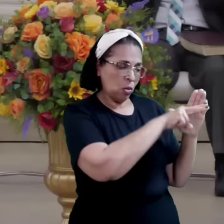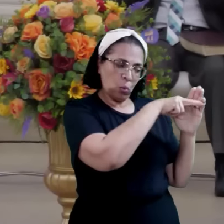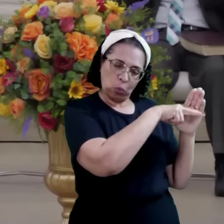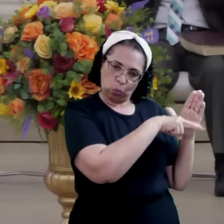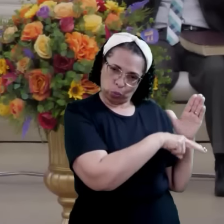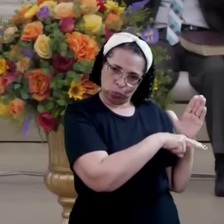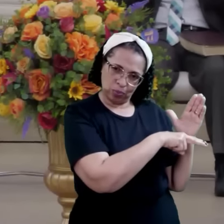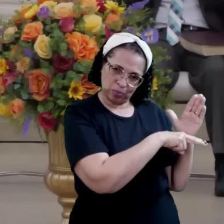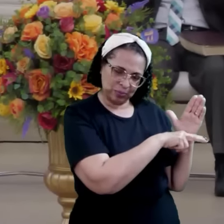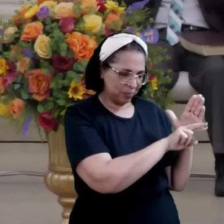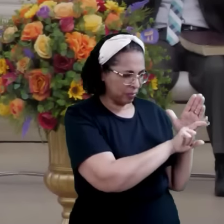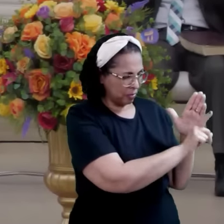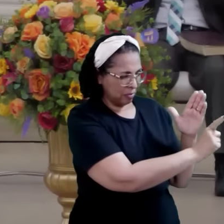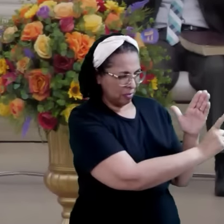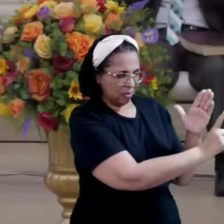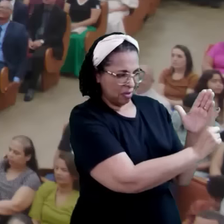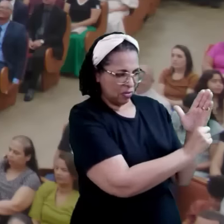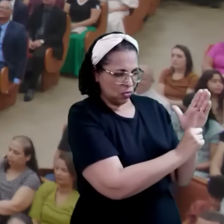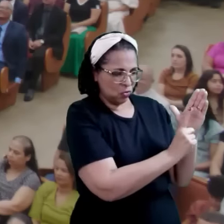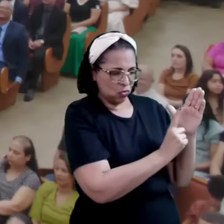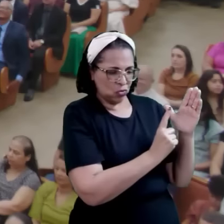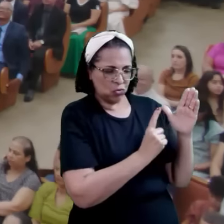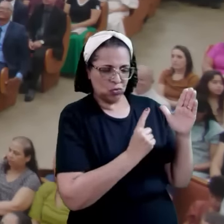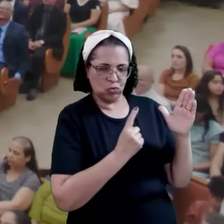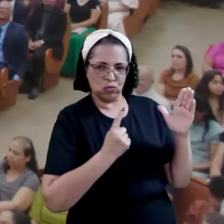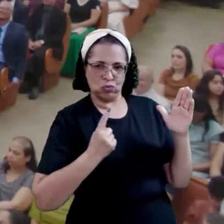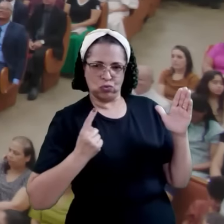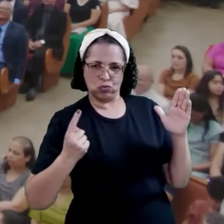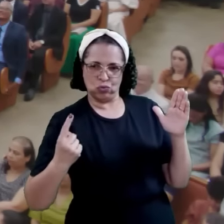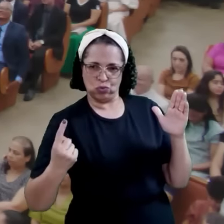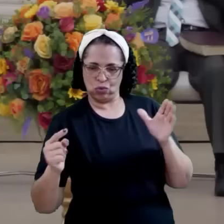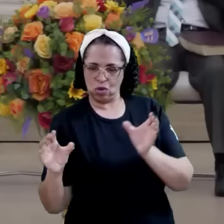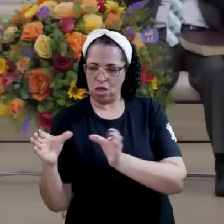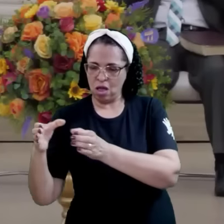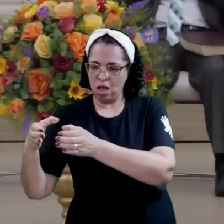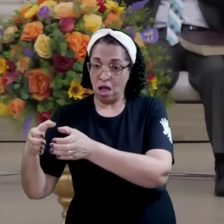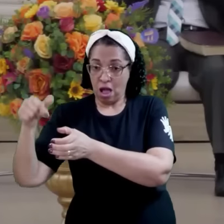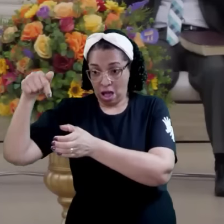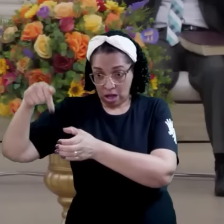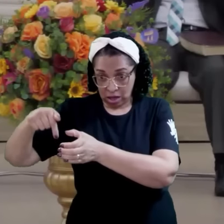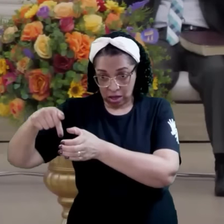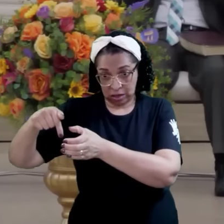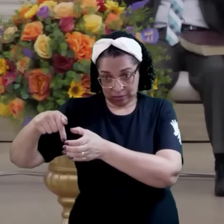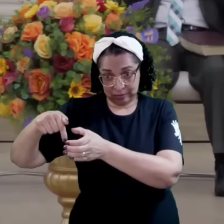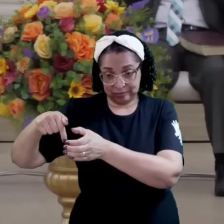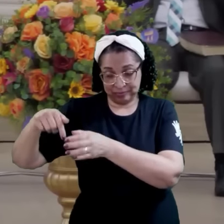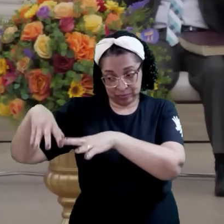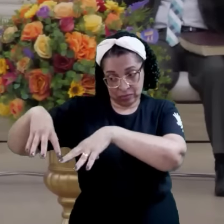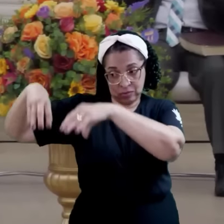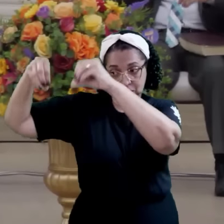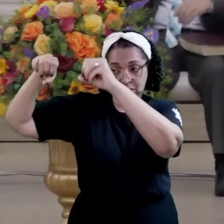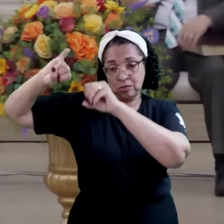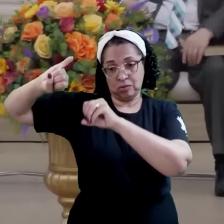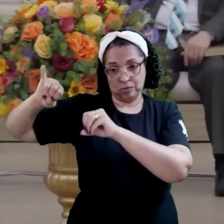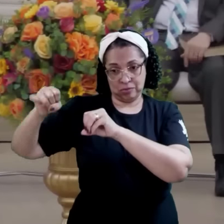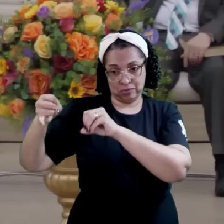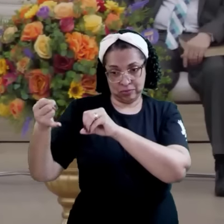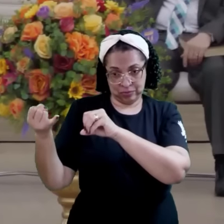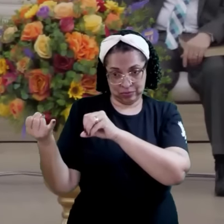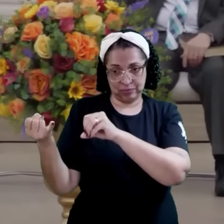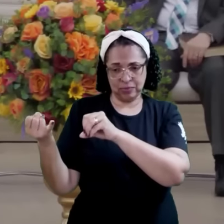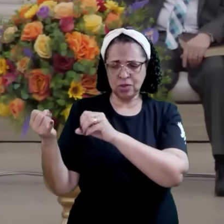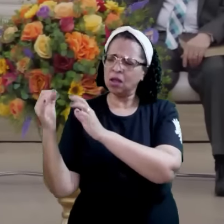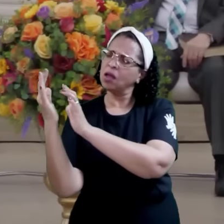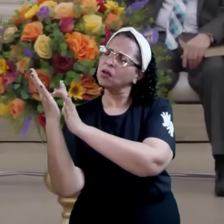depois foram para Jericó vírgula e saindo eles de Jericó Puxa vida no mesmo verso Ele já fala foram e já saíram por